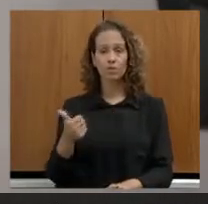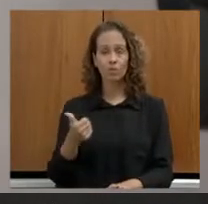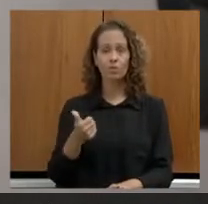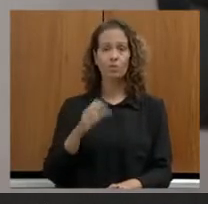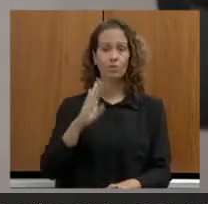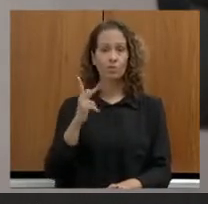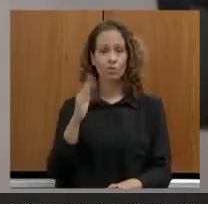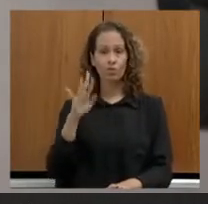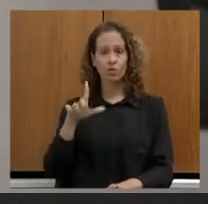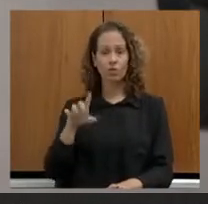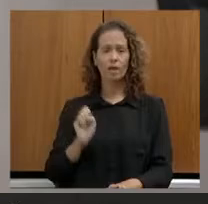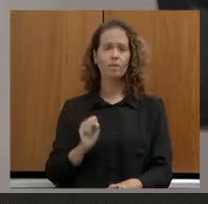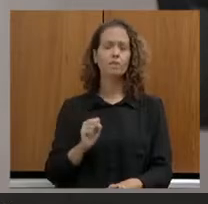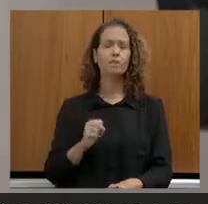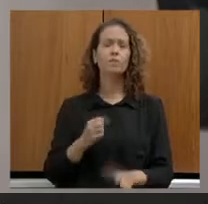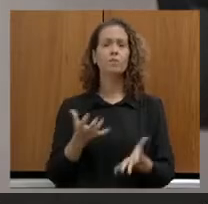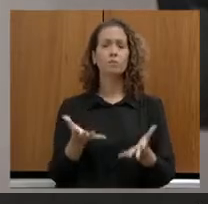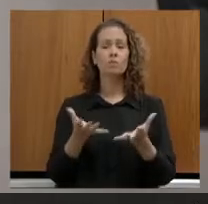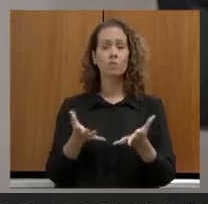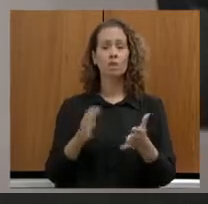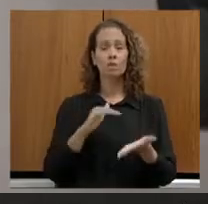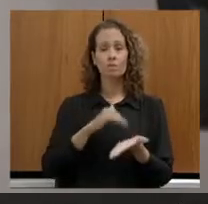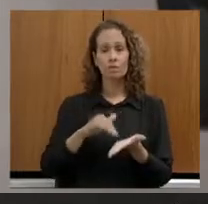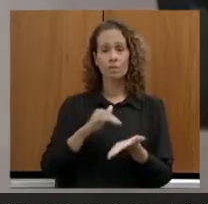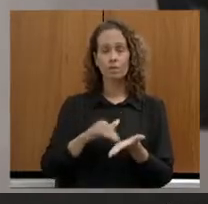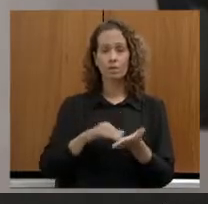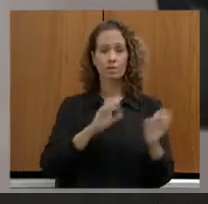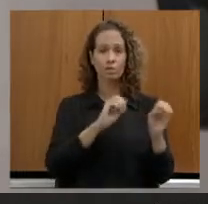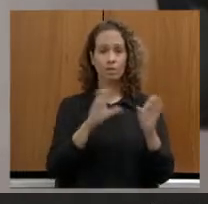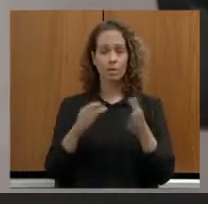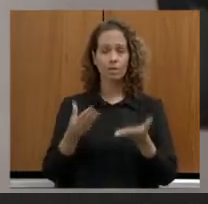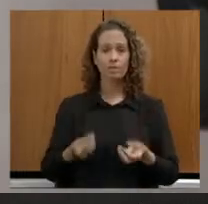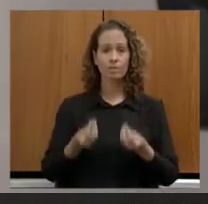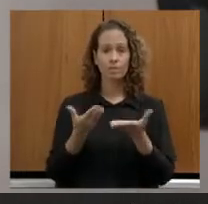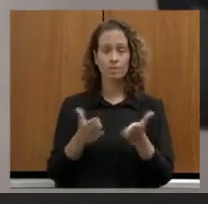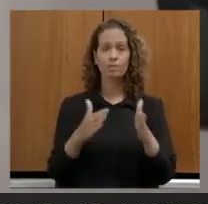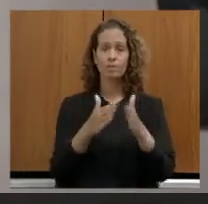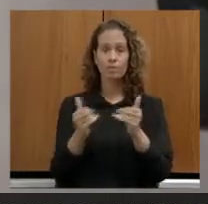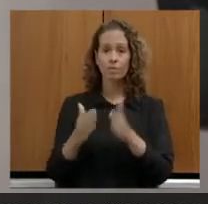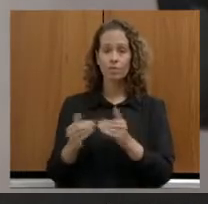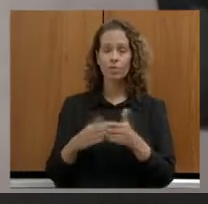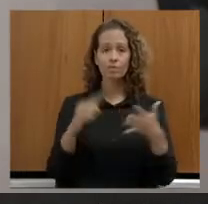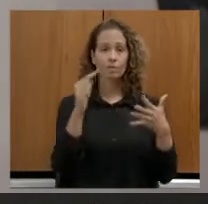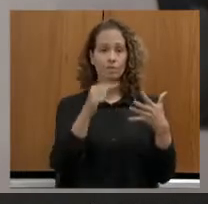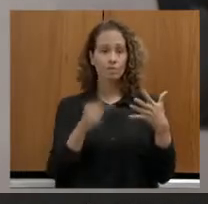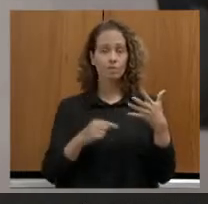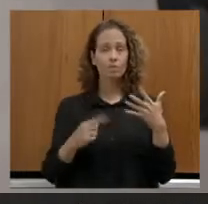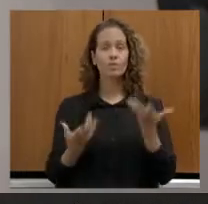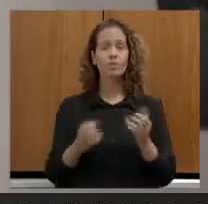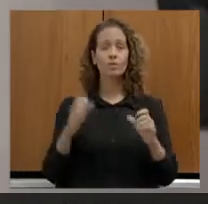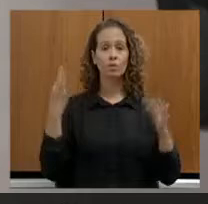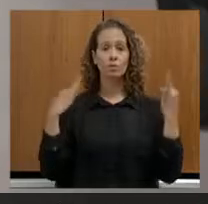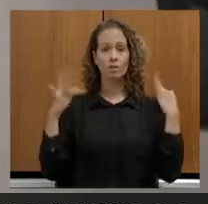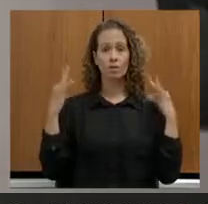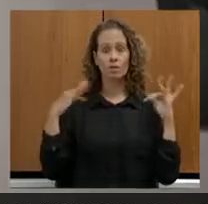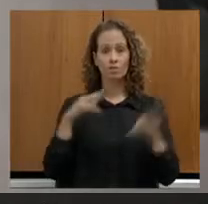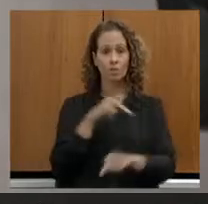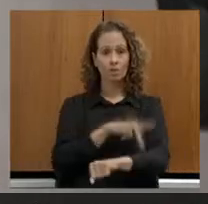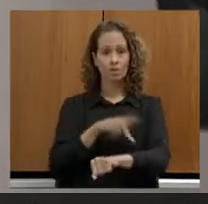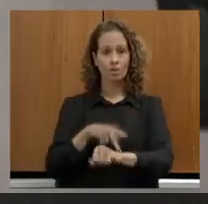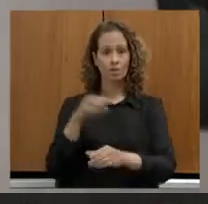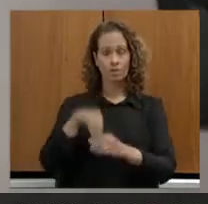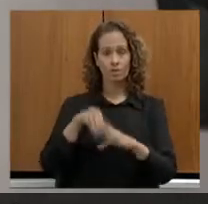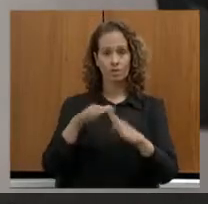autoria do deputado Charles Santos requer que seja encaminhada à secretaria de educação Pires providências a natação do Turismo pedagógico nas